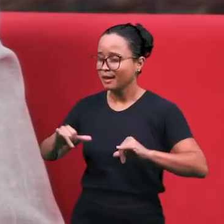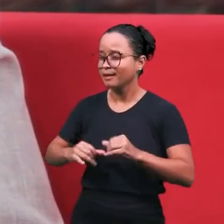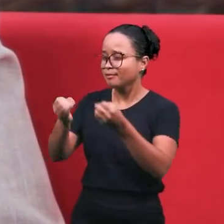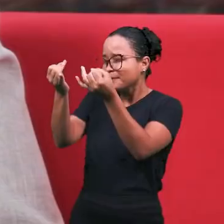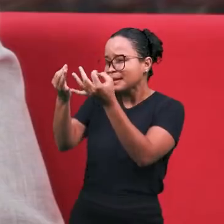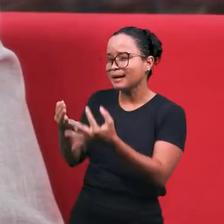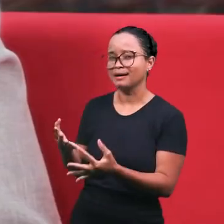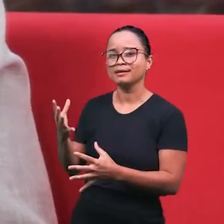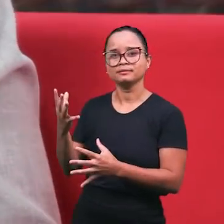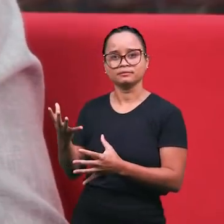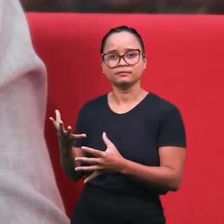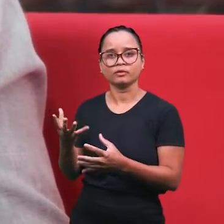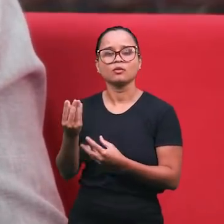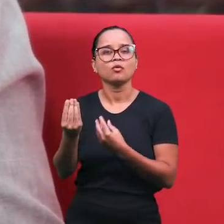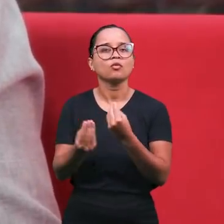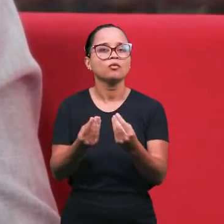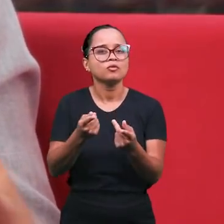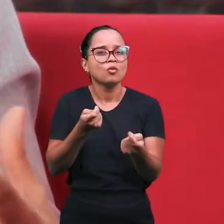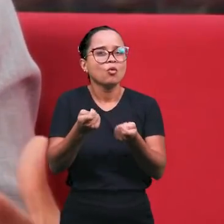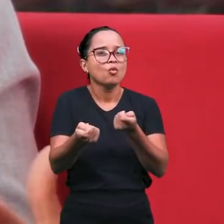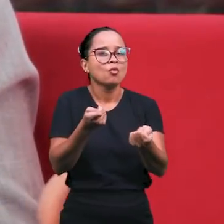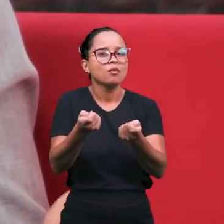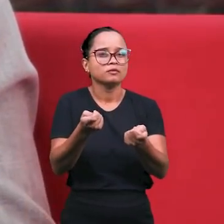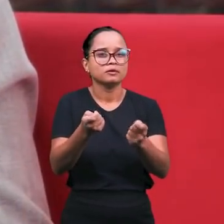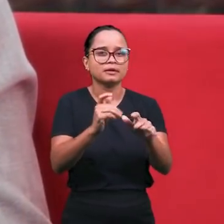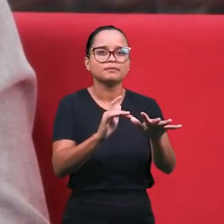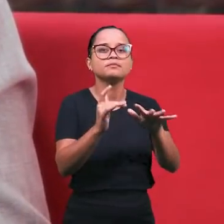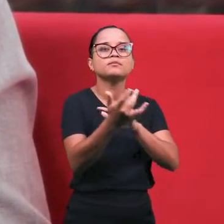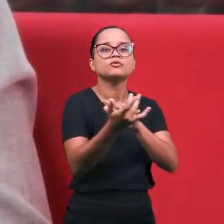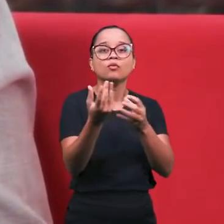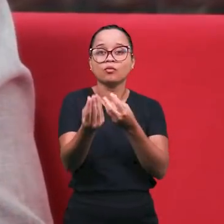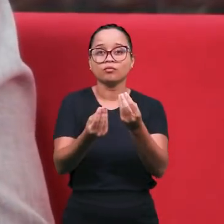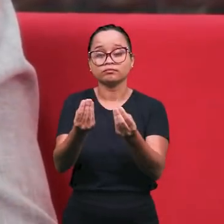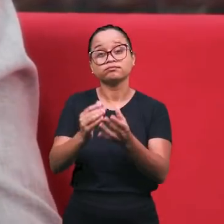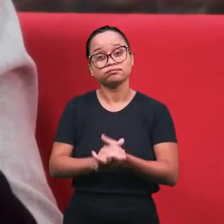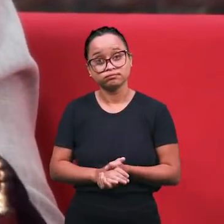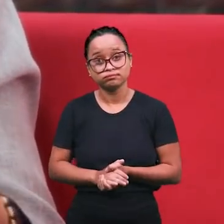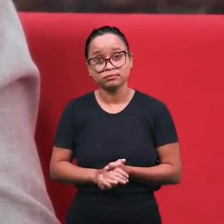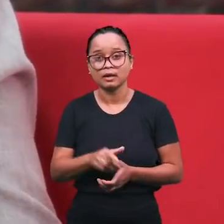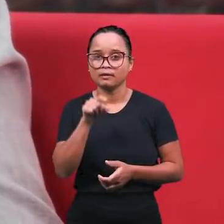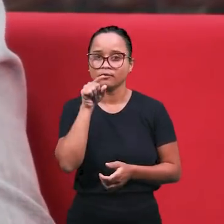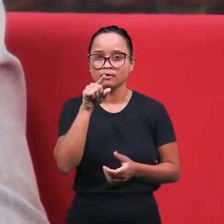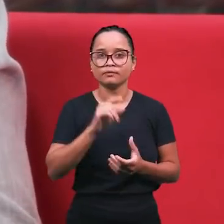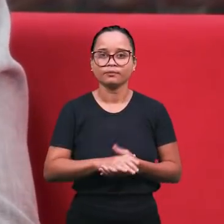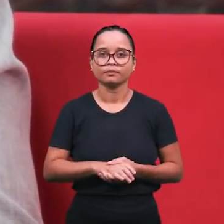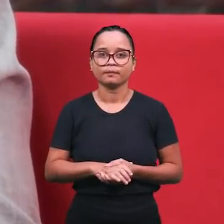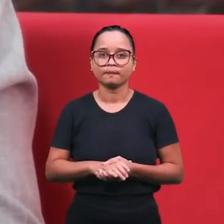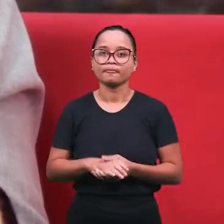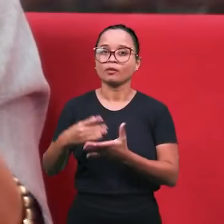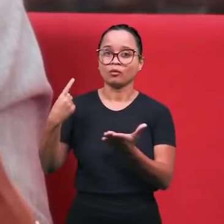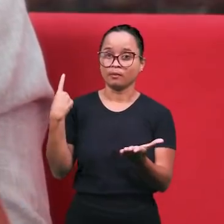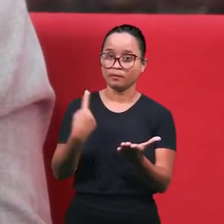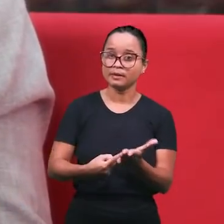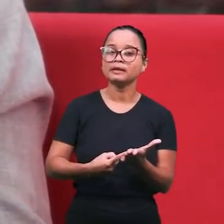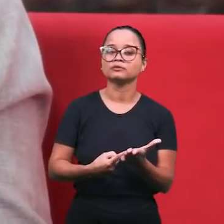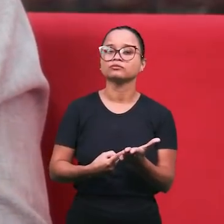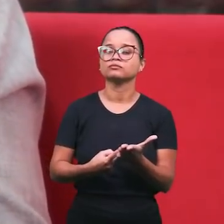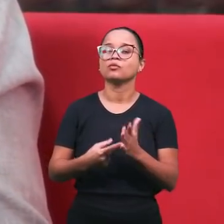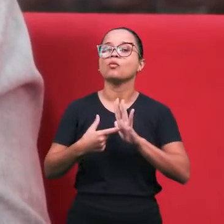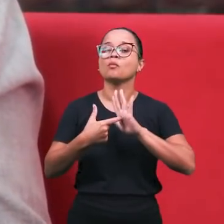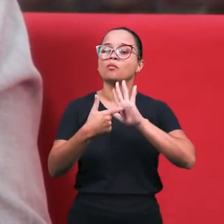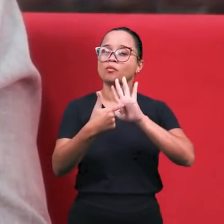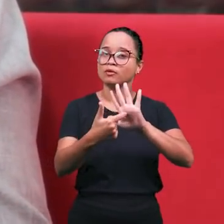as aflições. E como que você vai fazer o controle dessas mídias? É justamente você fazendo